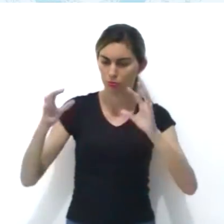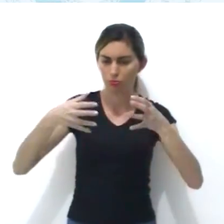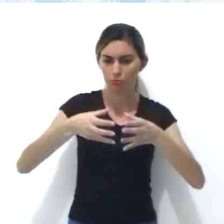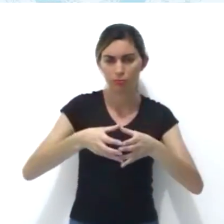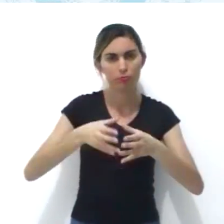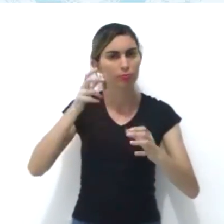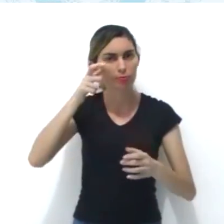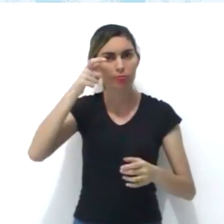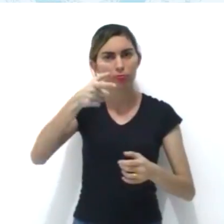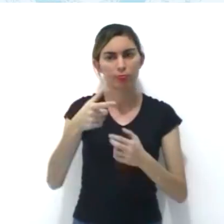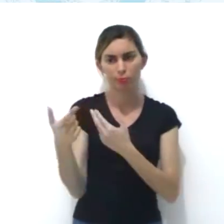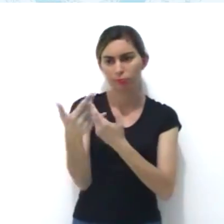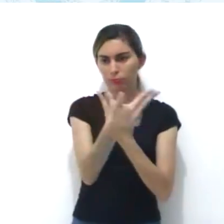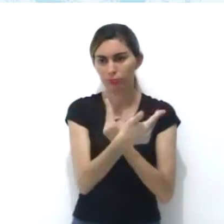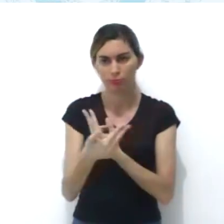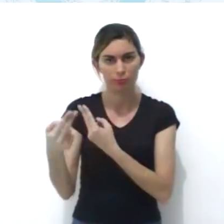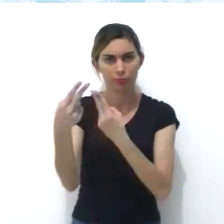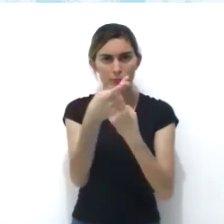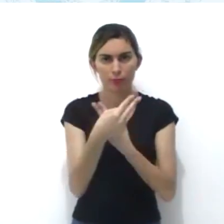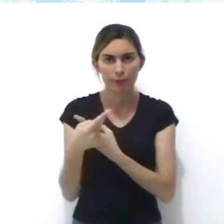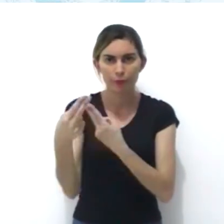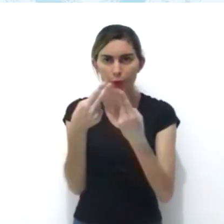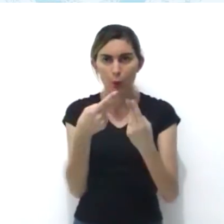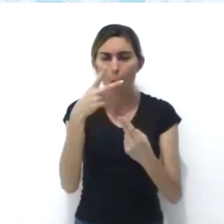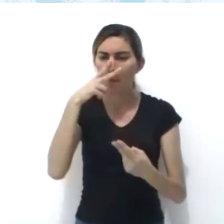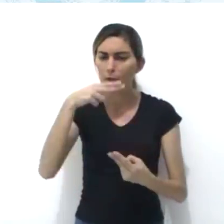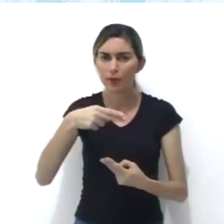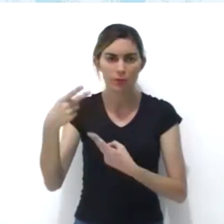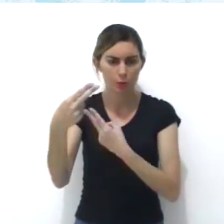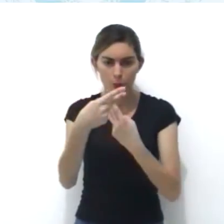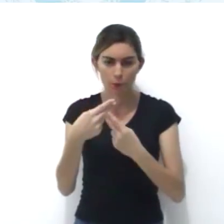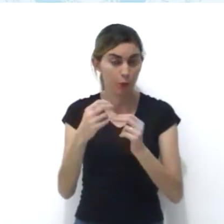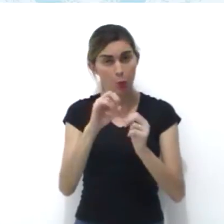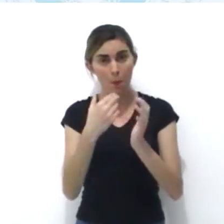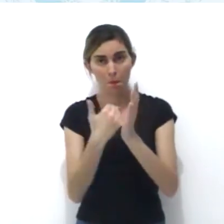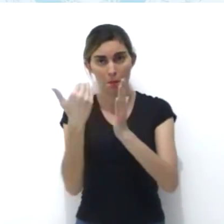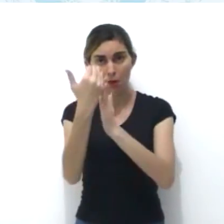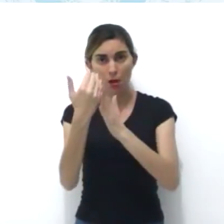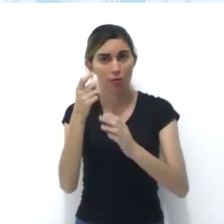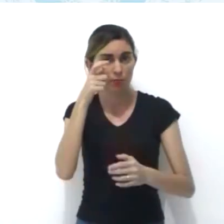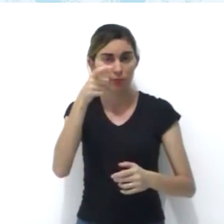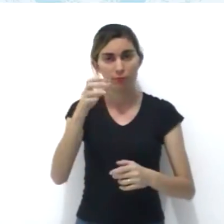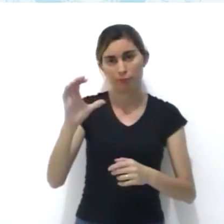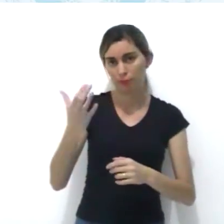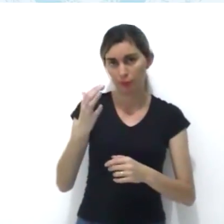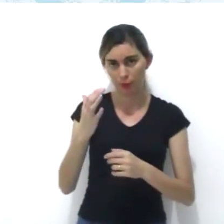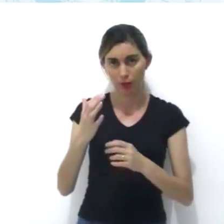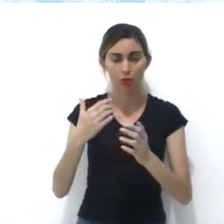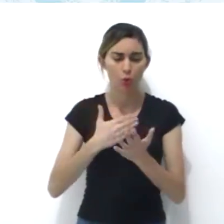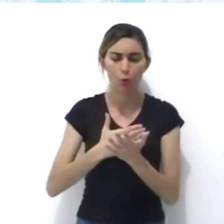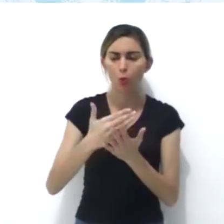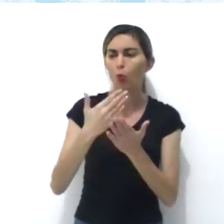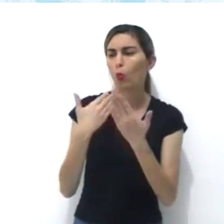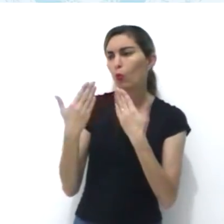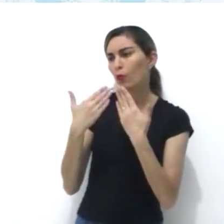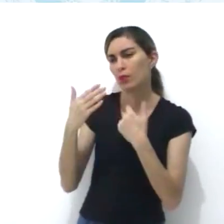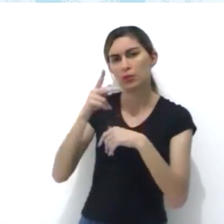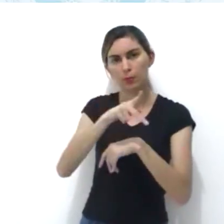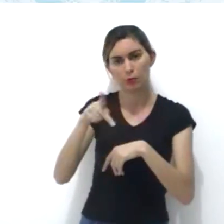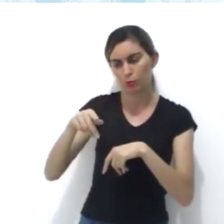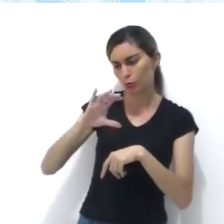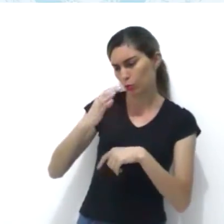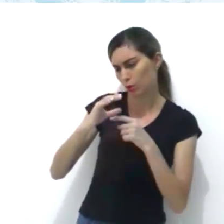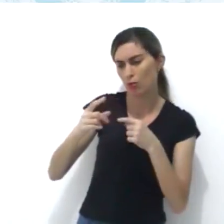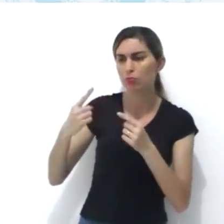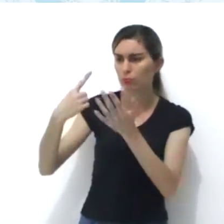amigos que têm um interesse o mesmo interesse que eu, ou maior do que eu pela ciência, conversar com o